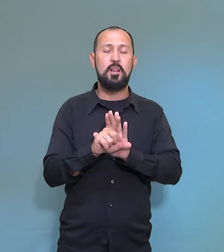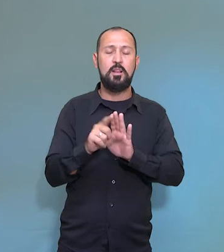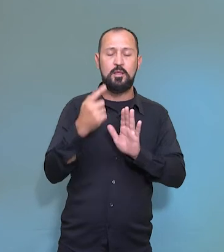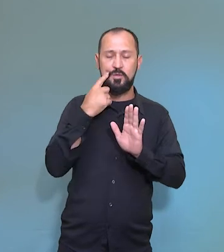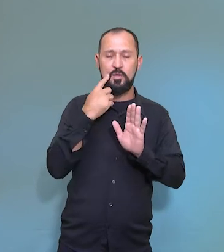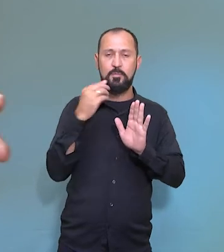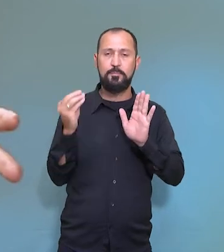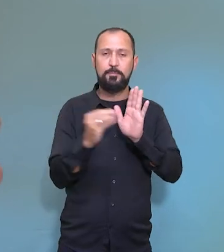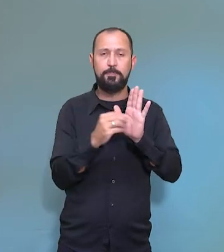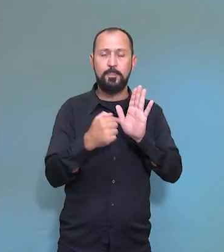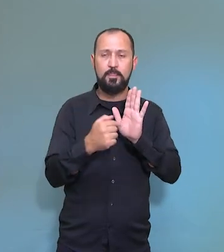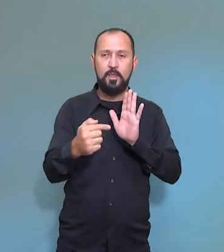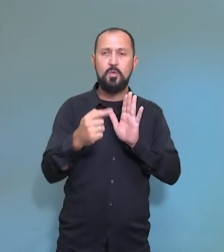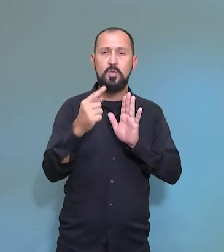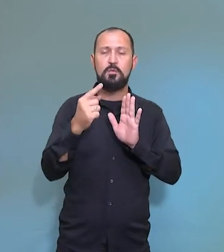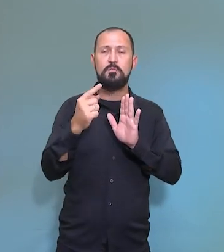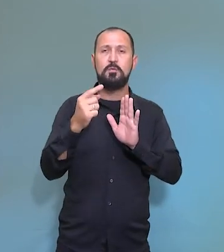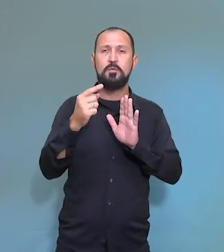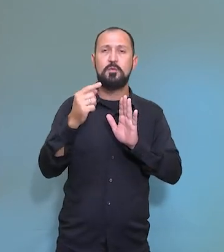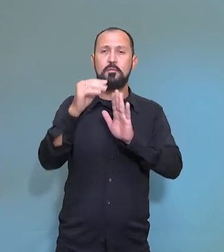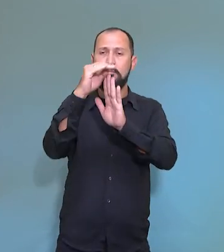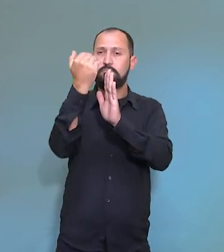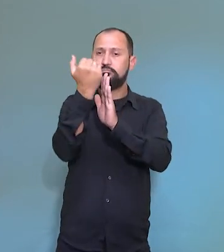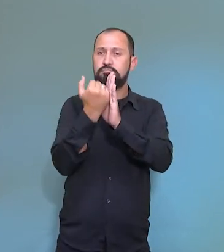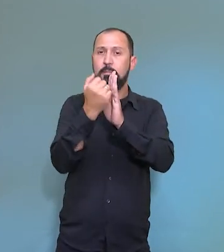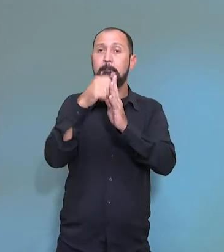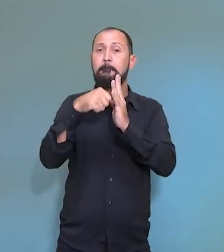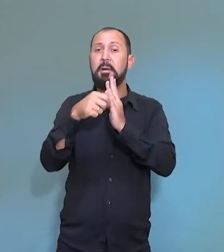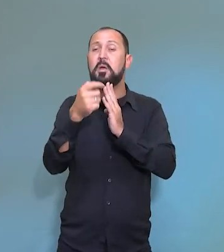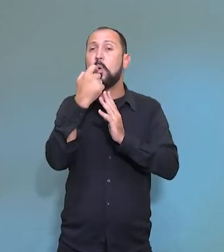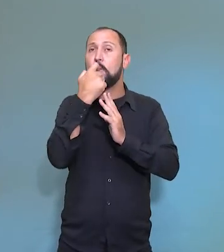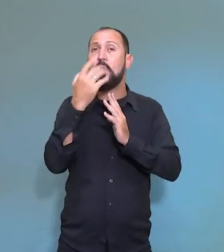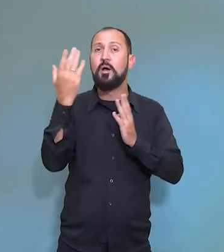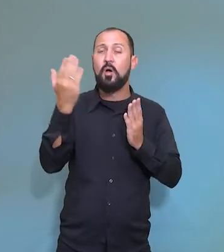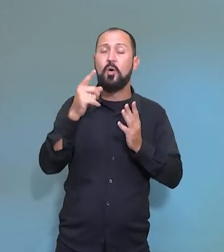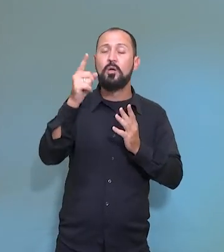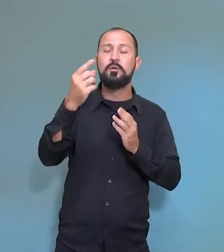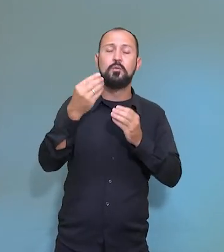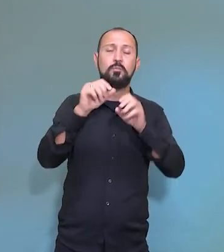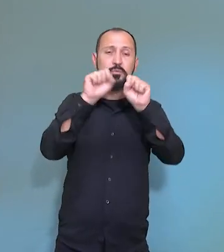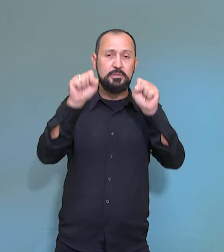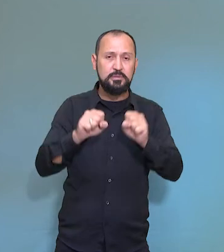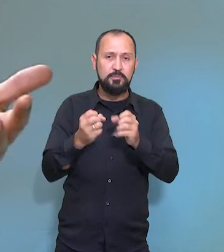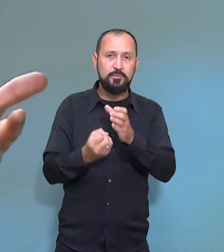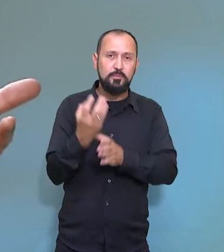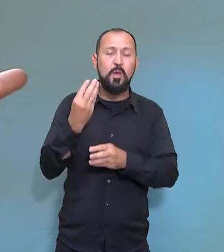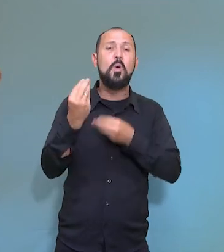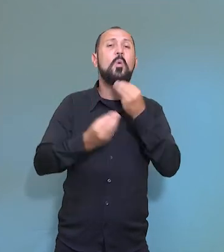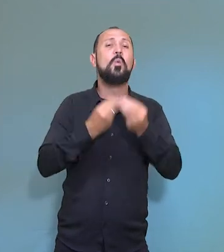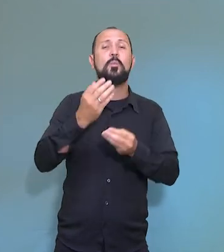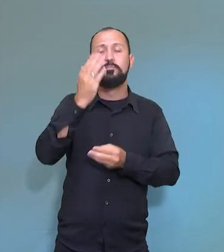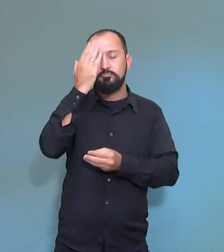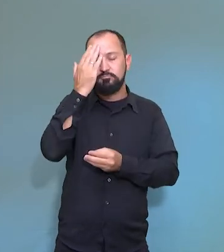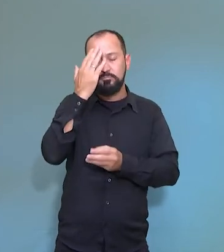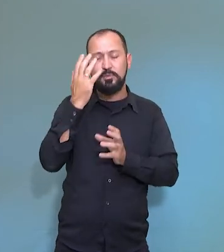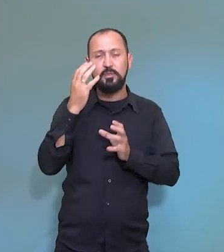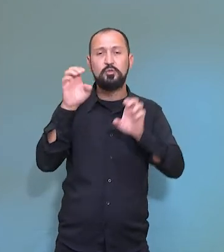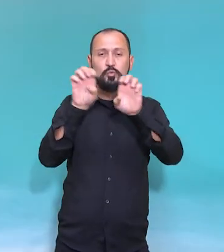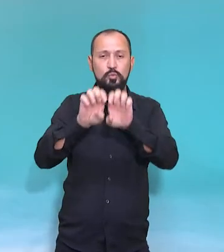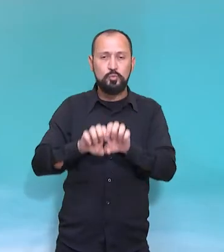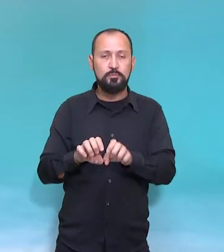lei estipulou um prazo, a gente tem menos de 1 ano para ver o nascimento desse SERP, mas a gente sabe como que, de fato, ele vai ser